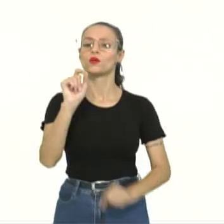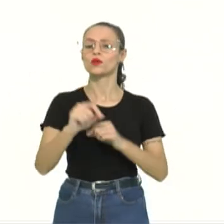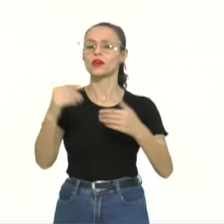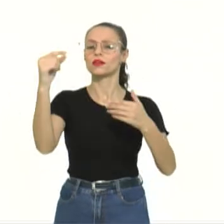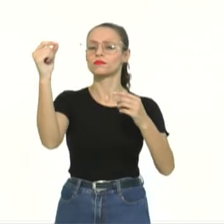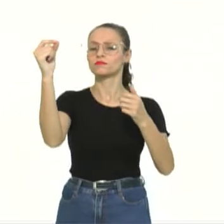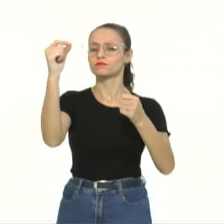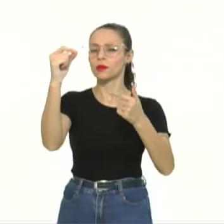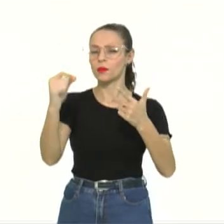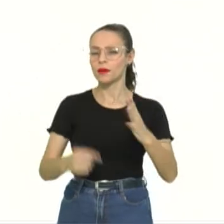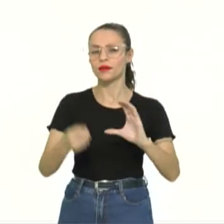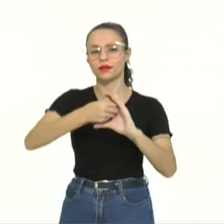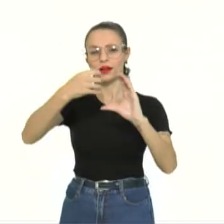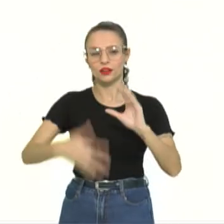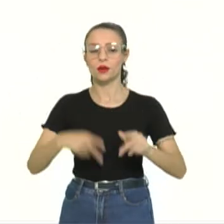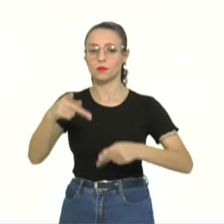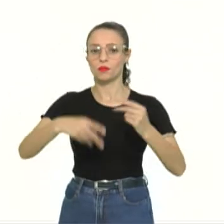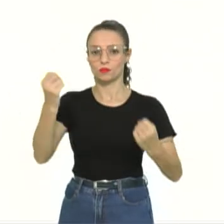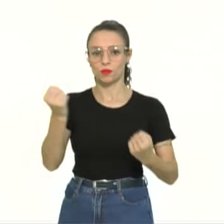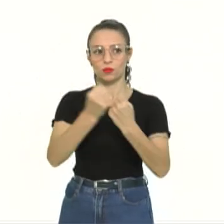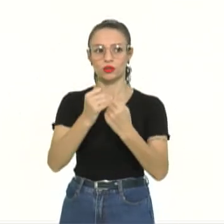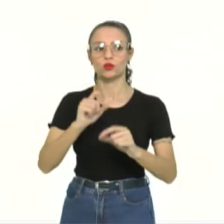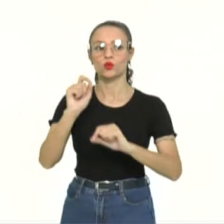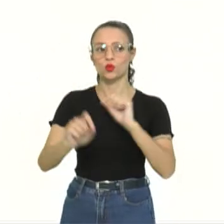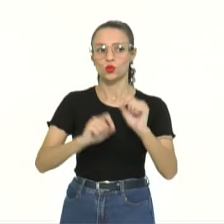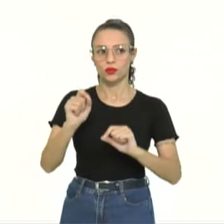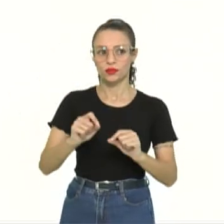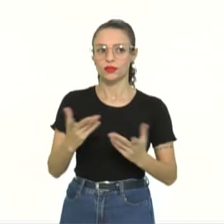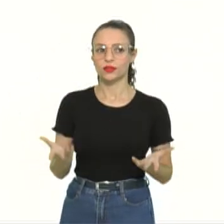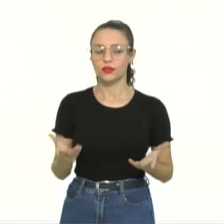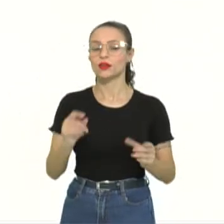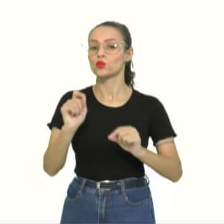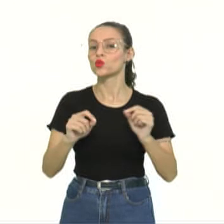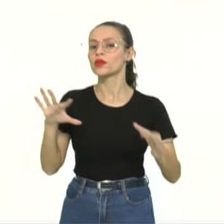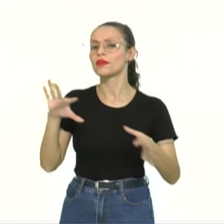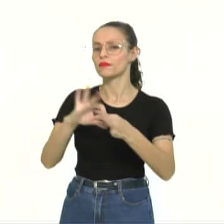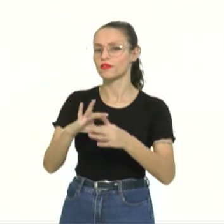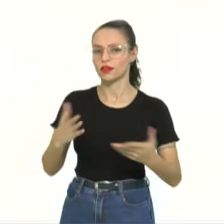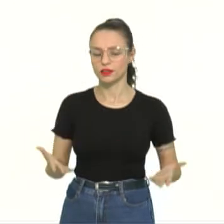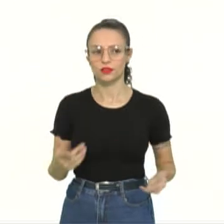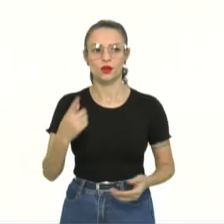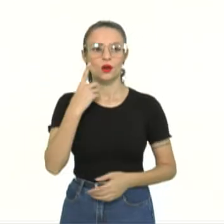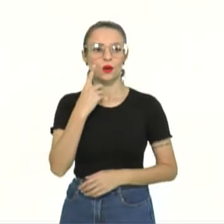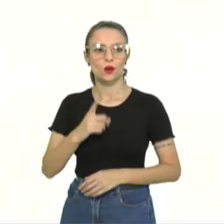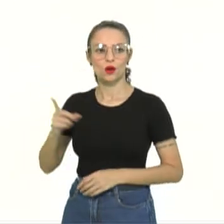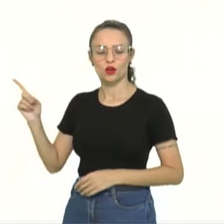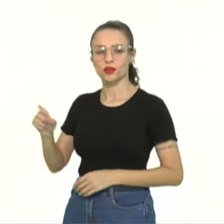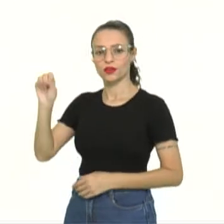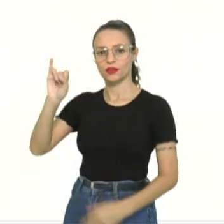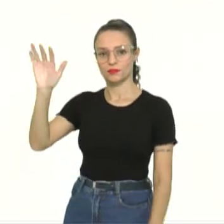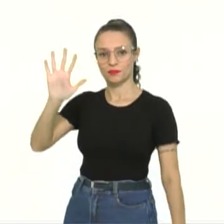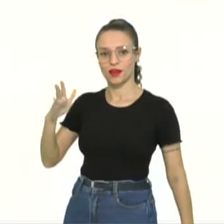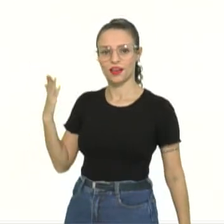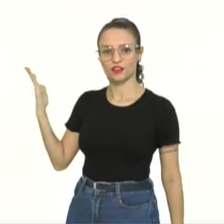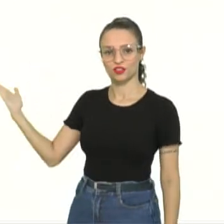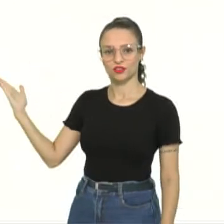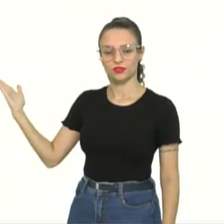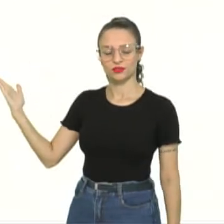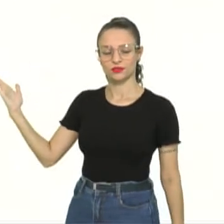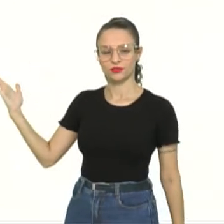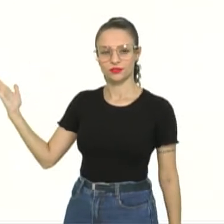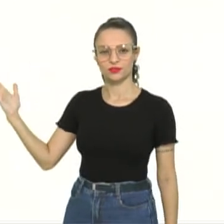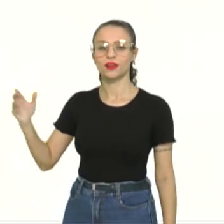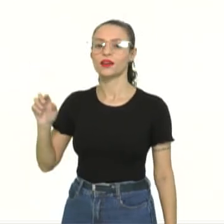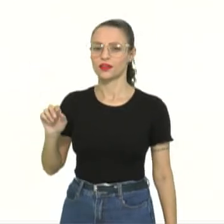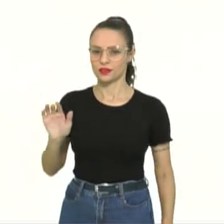do populismo a que características do populismo ela se refere Então a gente tem aqui uma imagem essa imagem